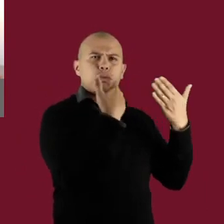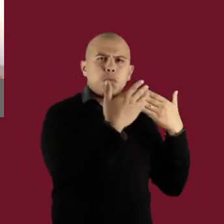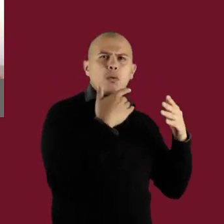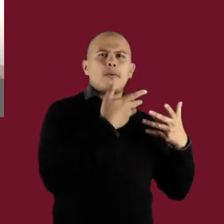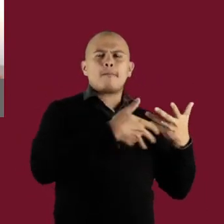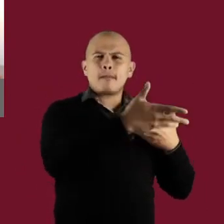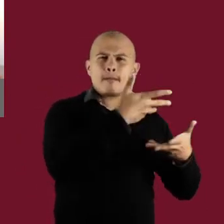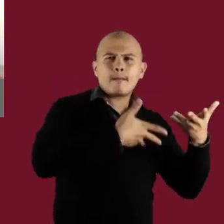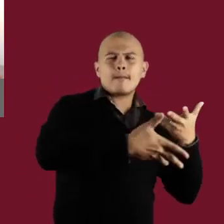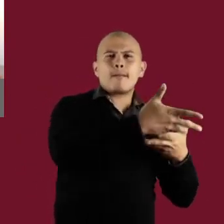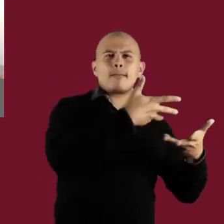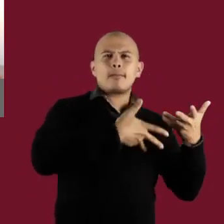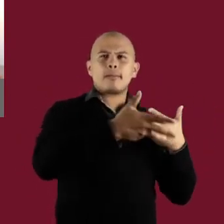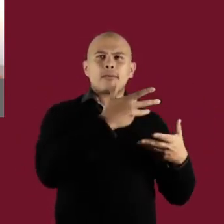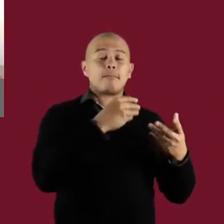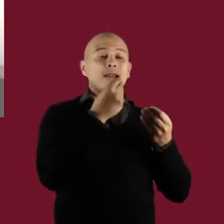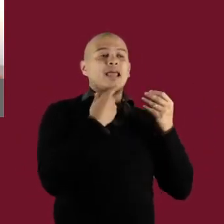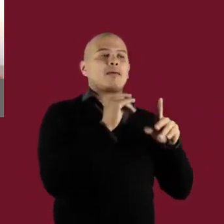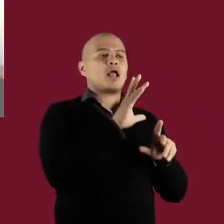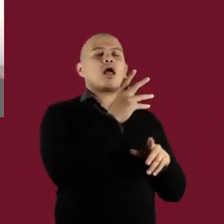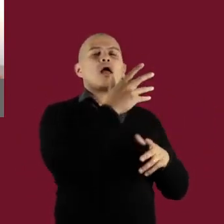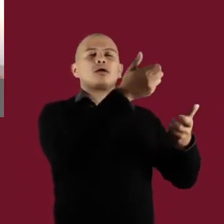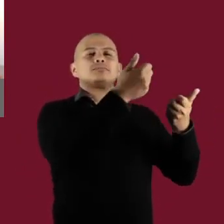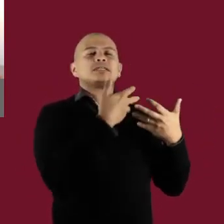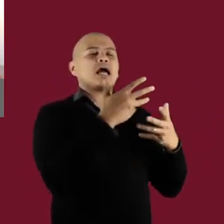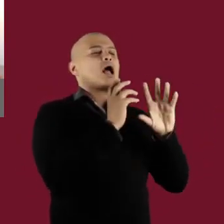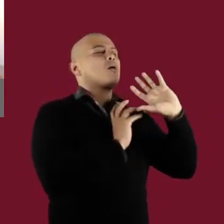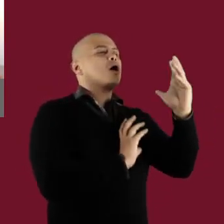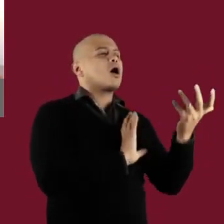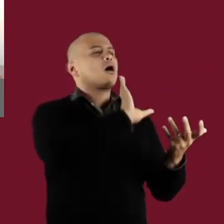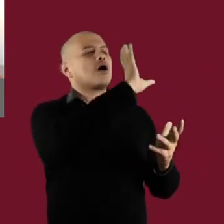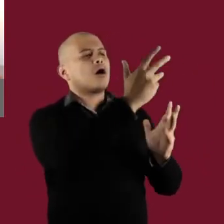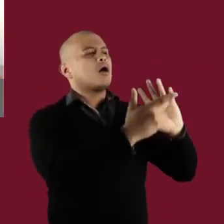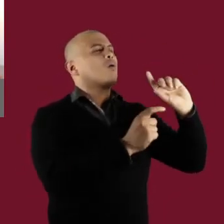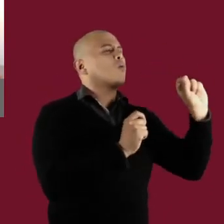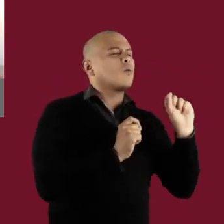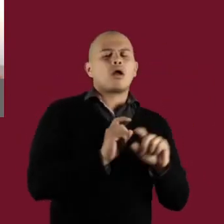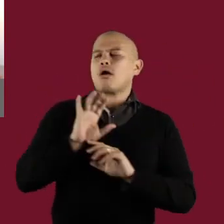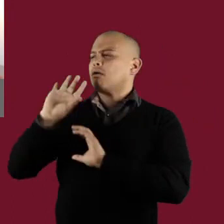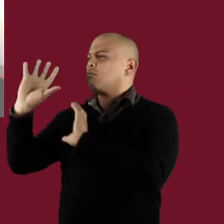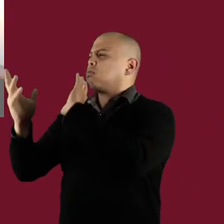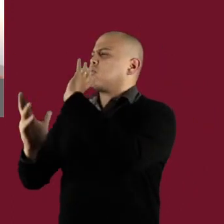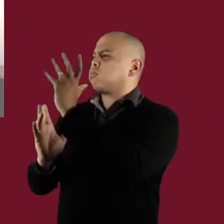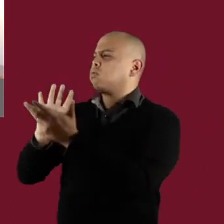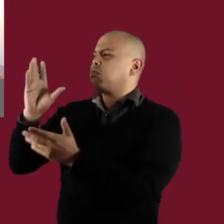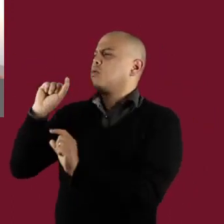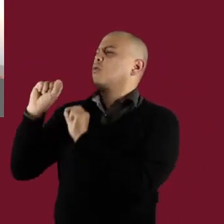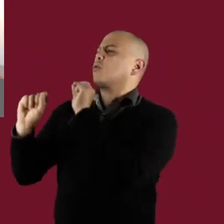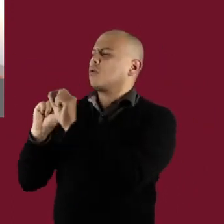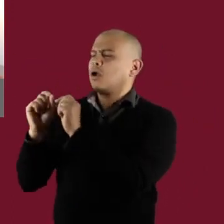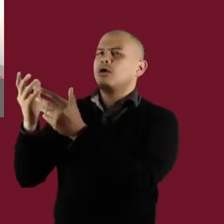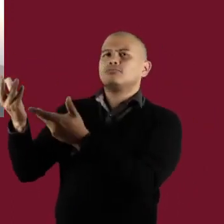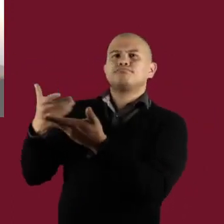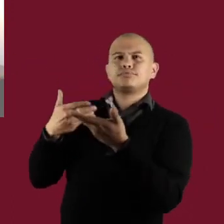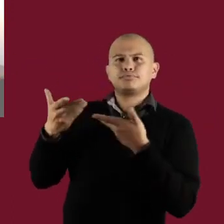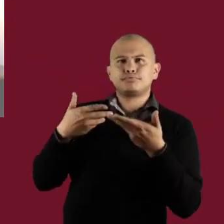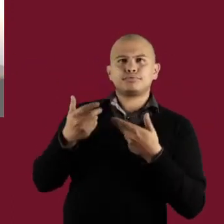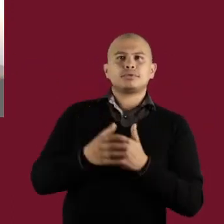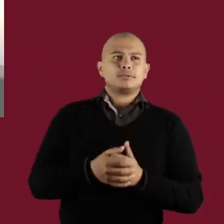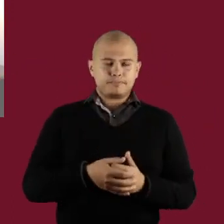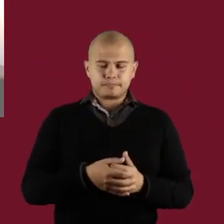enfim, conta o que está acontecendo na região, né, nesses países. Sobre as línguas